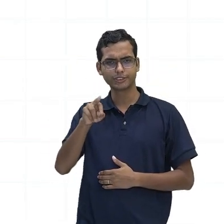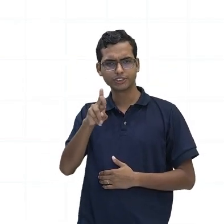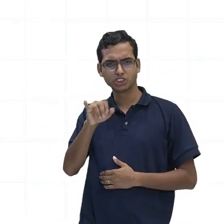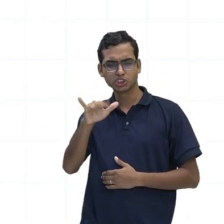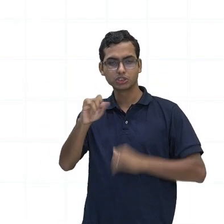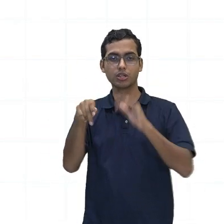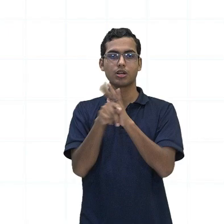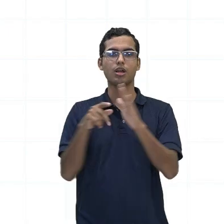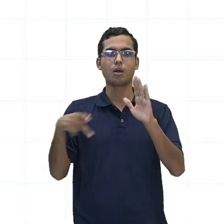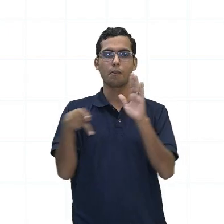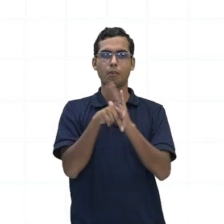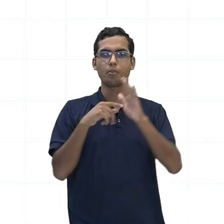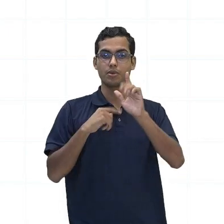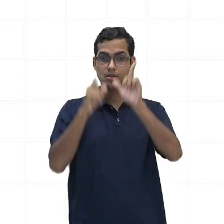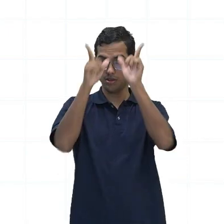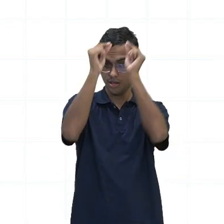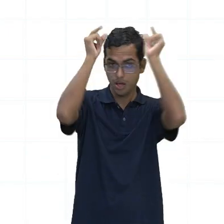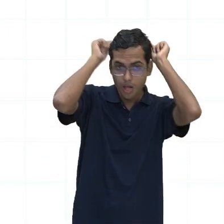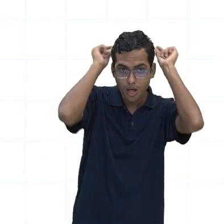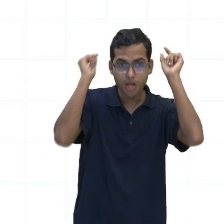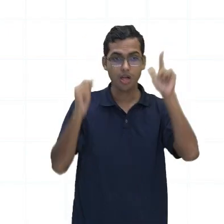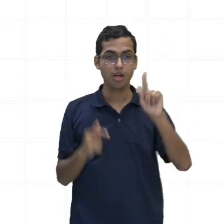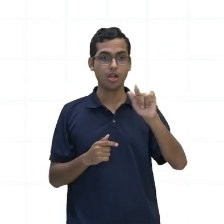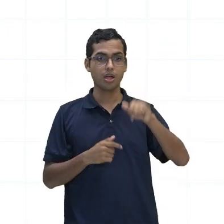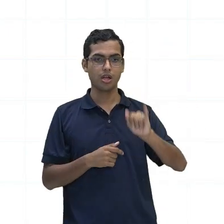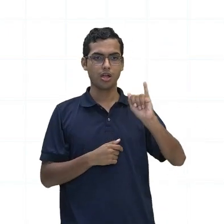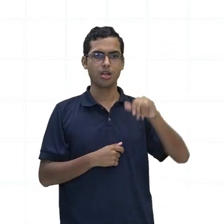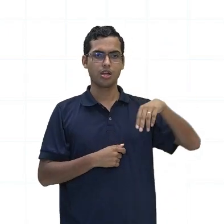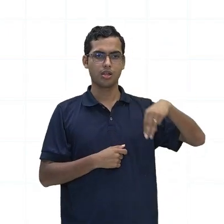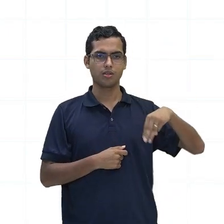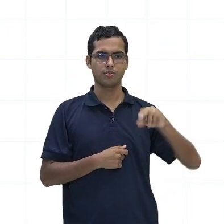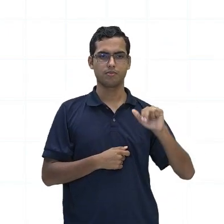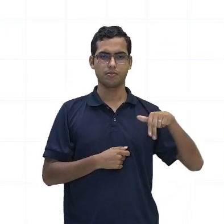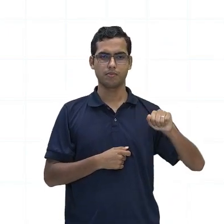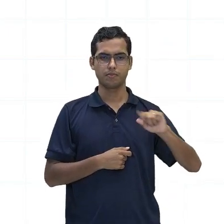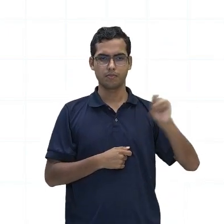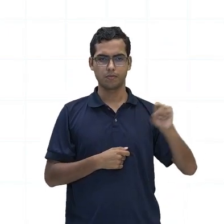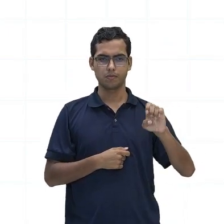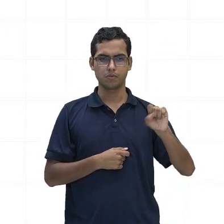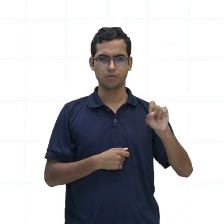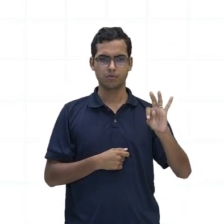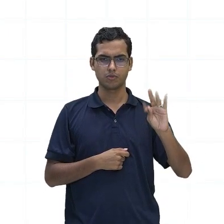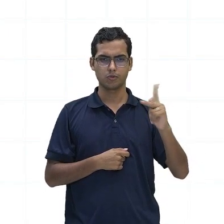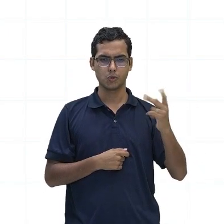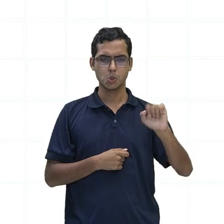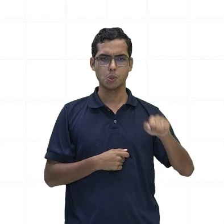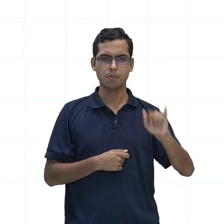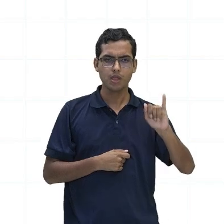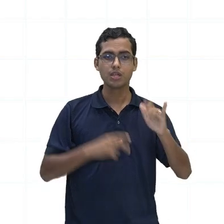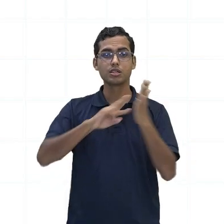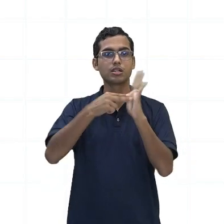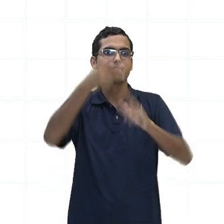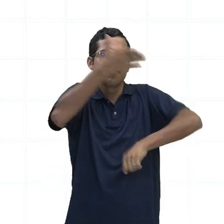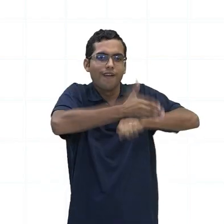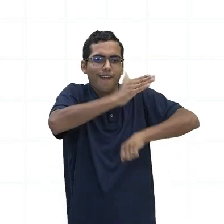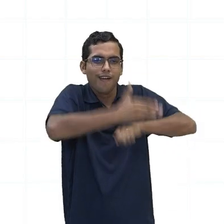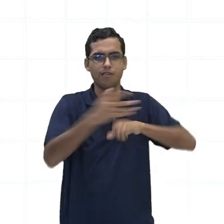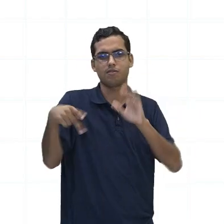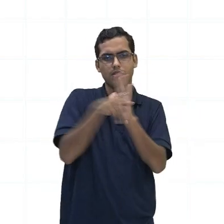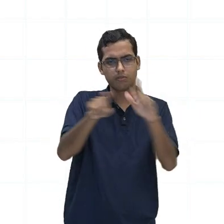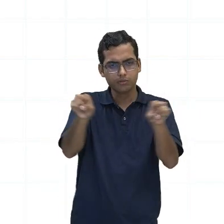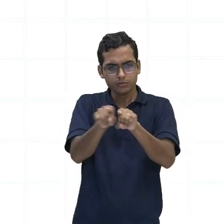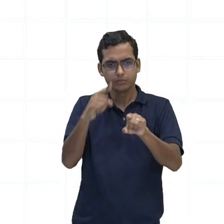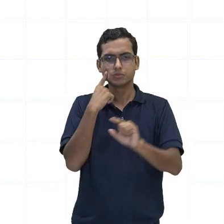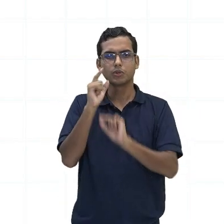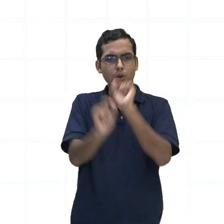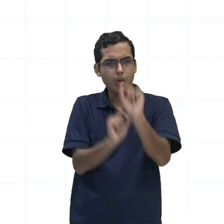tem por tradução aproximada treinar. Então, ginástica seria treinar. É uma prática muito antiga